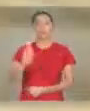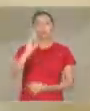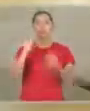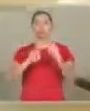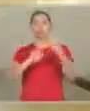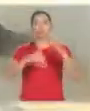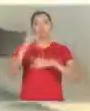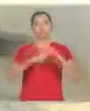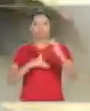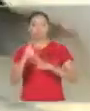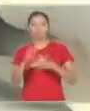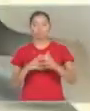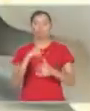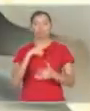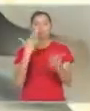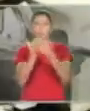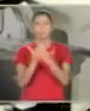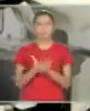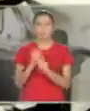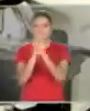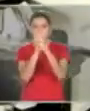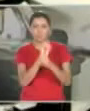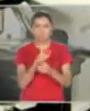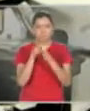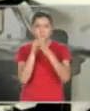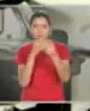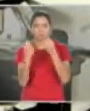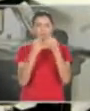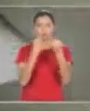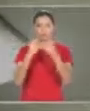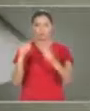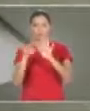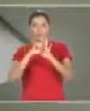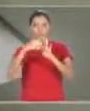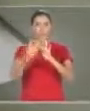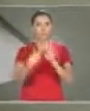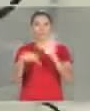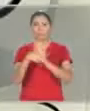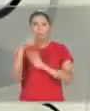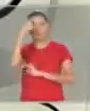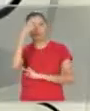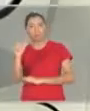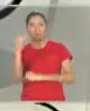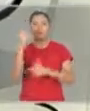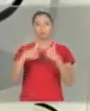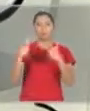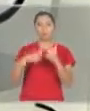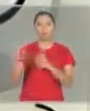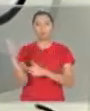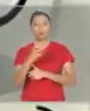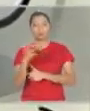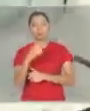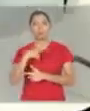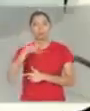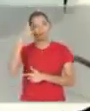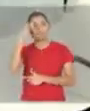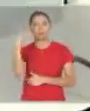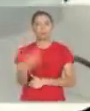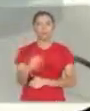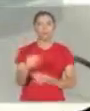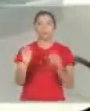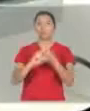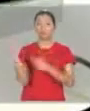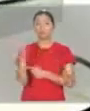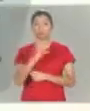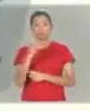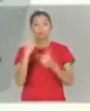Estudantes de graduação e profissionais, através de estudos microscópicos, analisam as propriedades anti-inflamatórias, analgésicas,